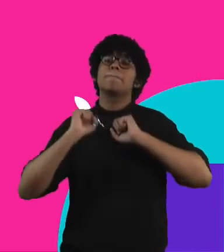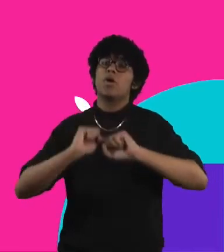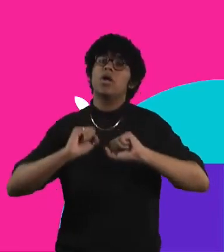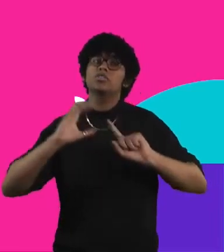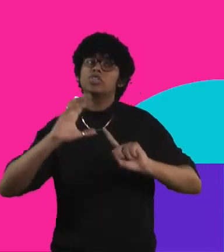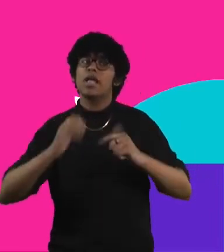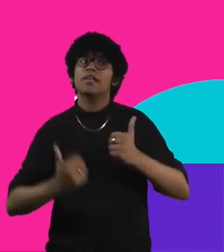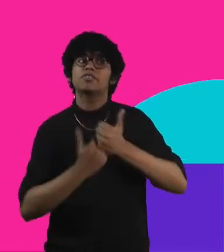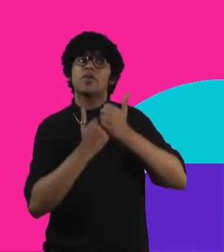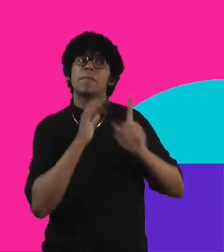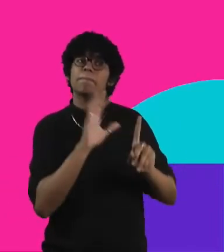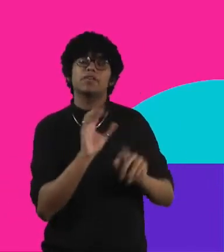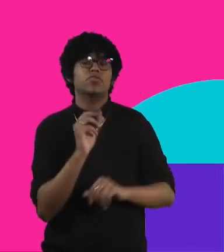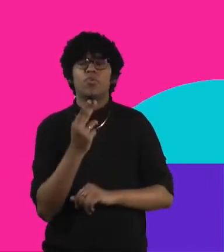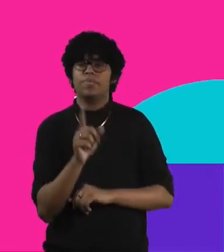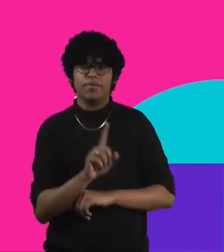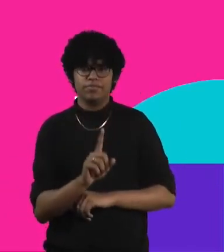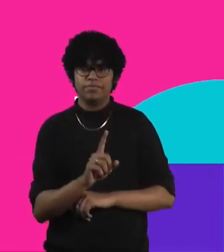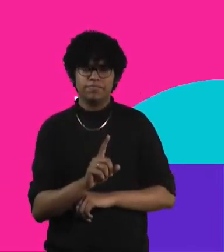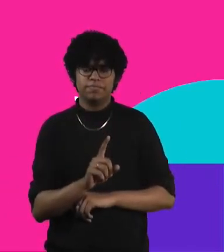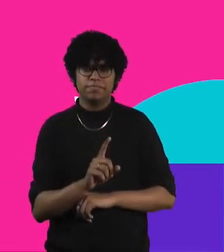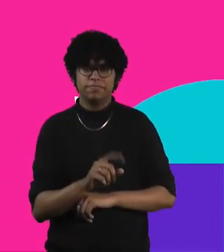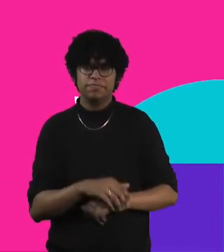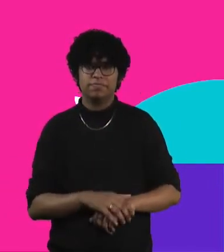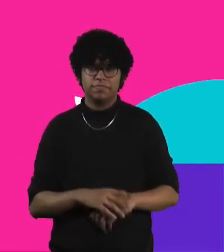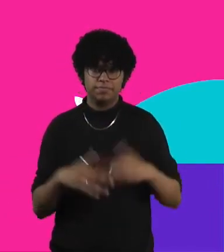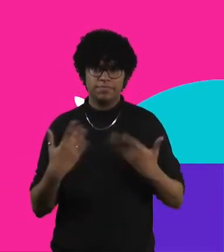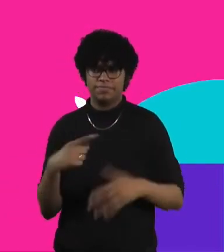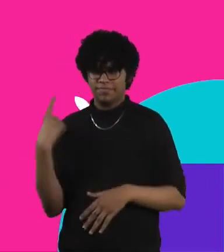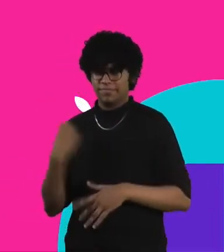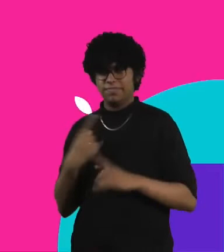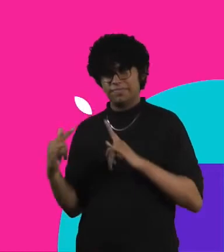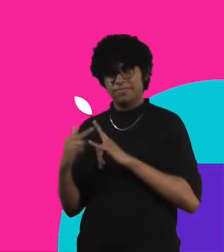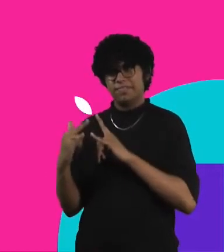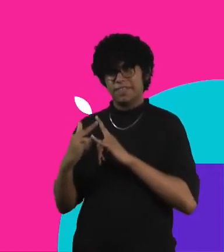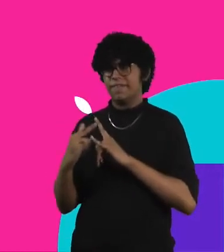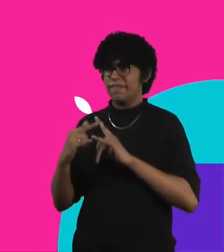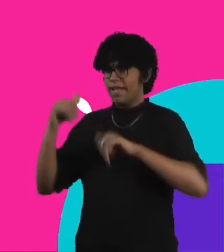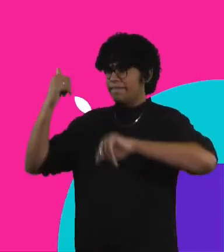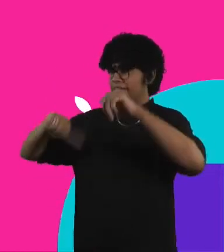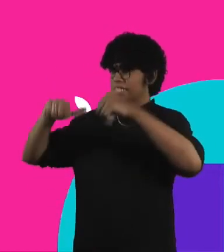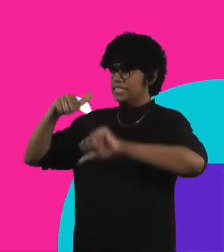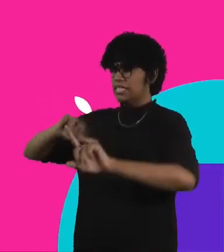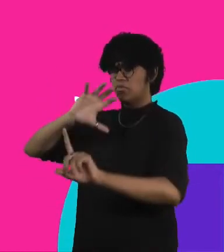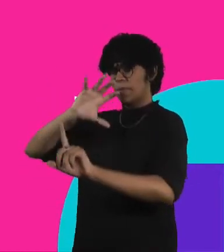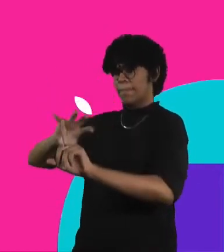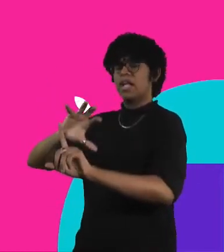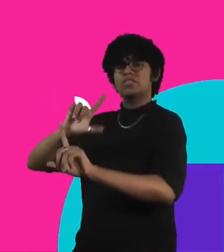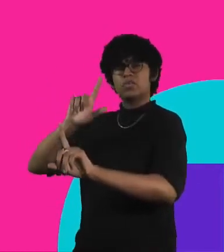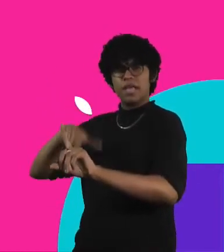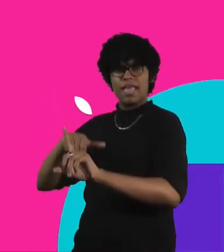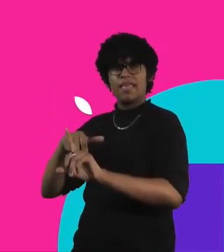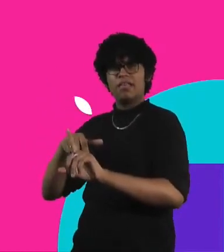o impacto. Então, quando a gente aqui no Instituto pensa em avaliação de impacto, a gente tem essa lógica da teoria de mudança